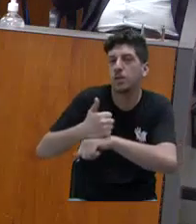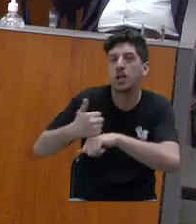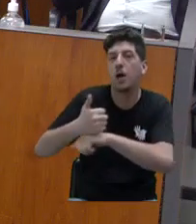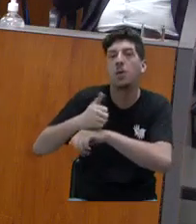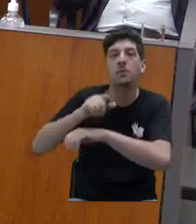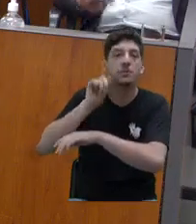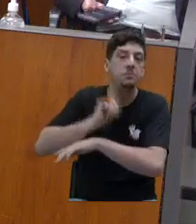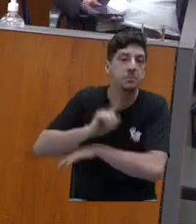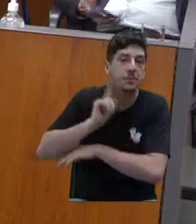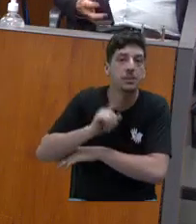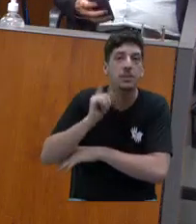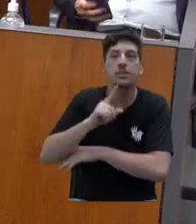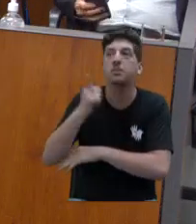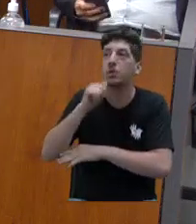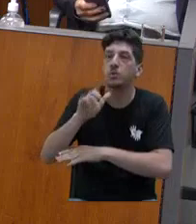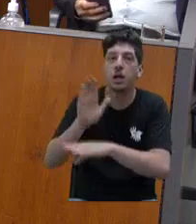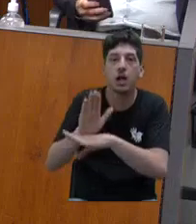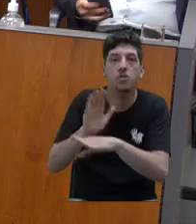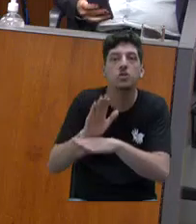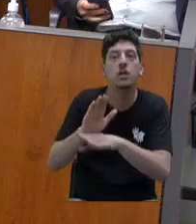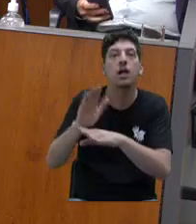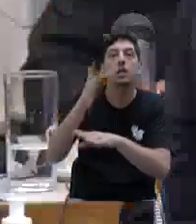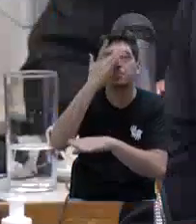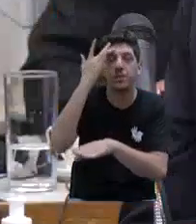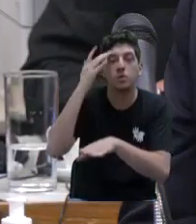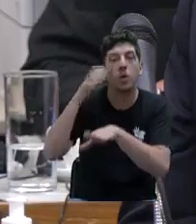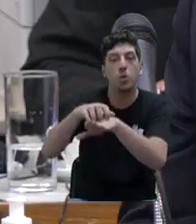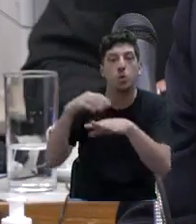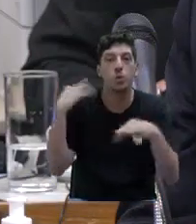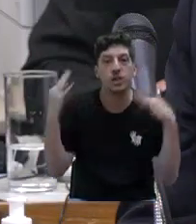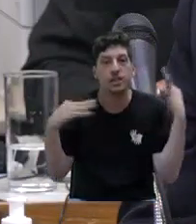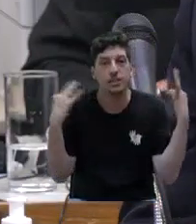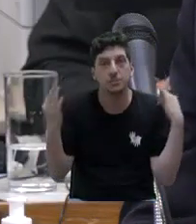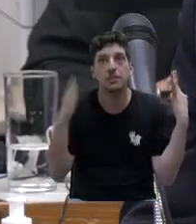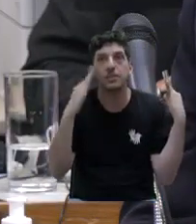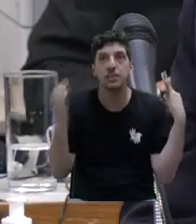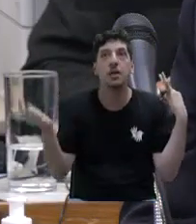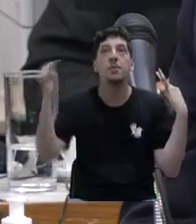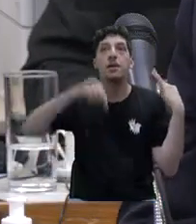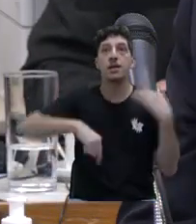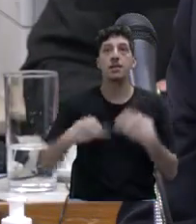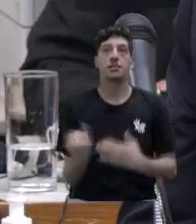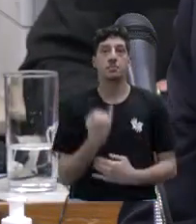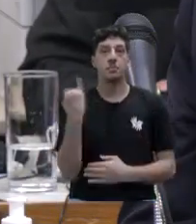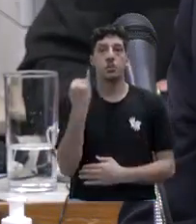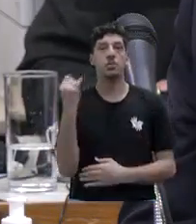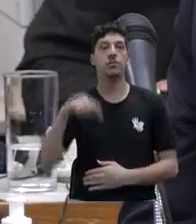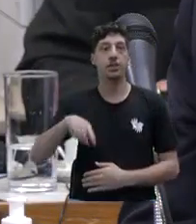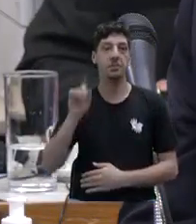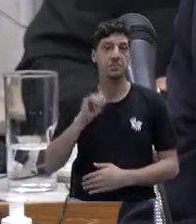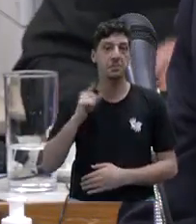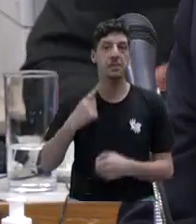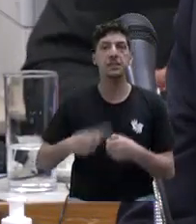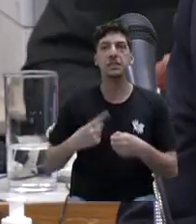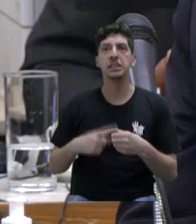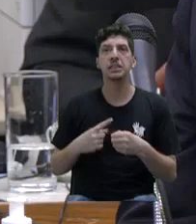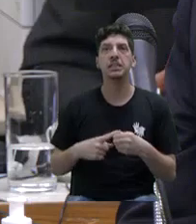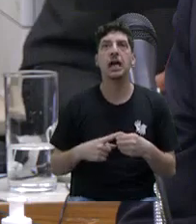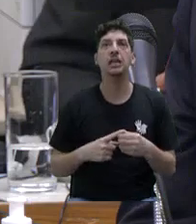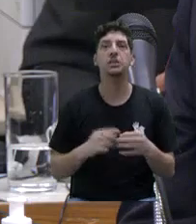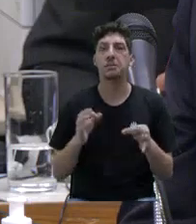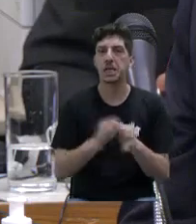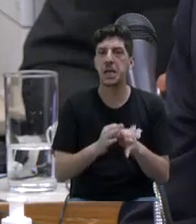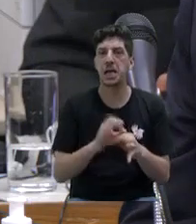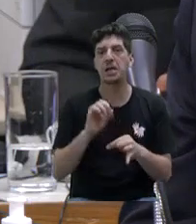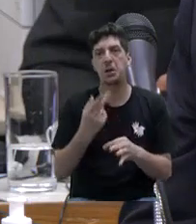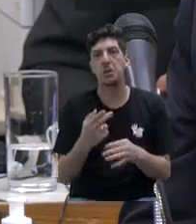nossos turistas, porque isso é muito importante. A gente vai chamar um turista para vir para Minas Gerais, para uma cidade seja média, pequeno porte,